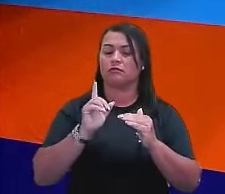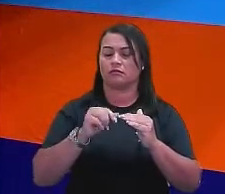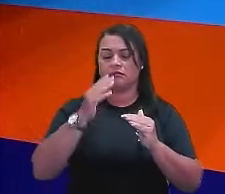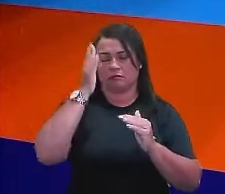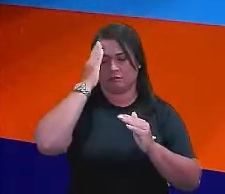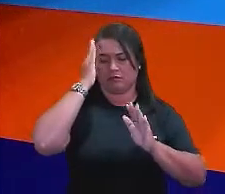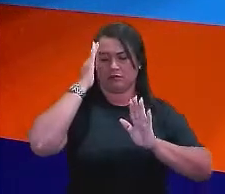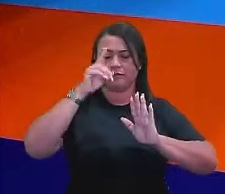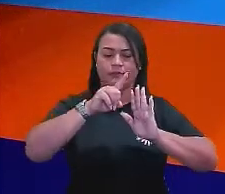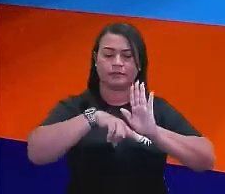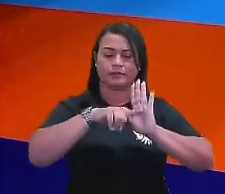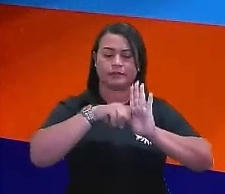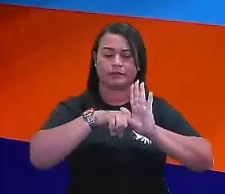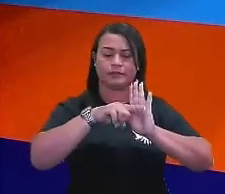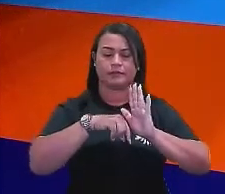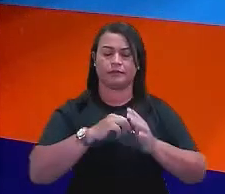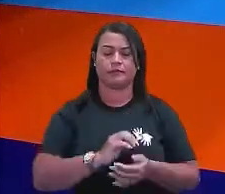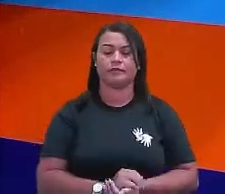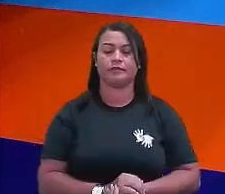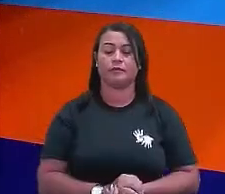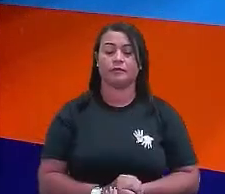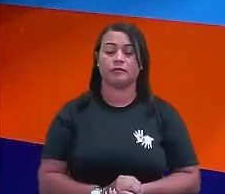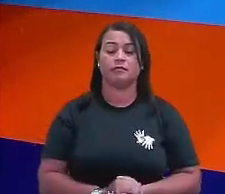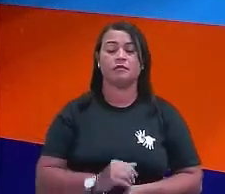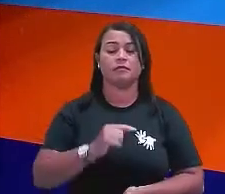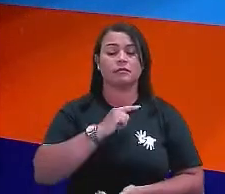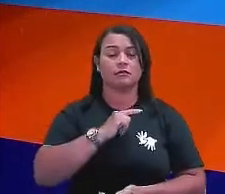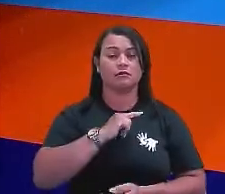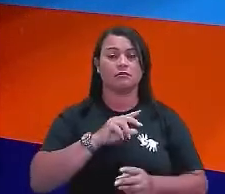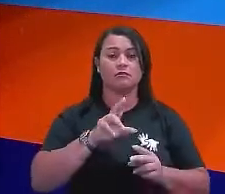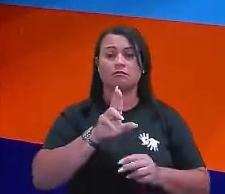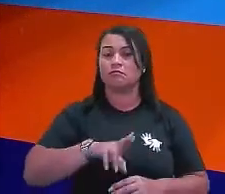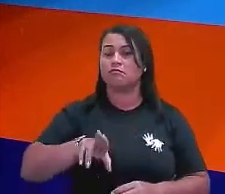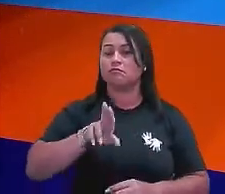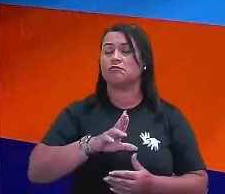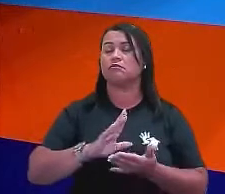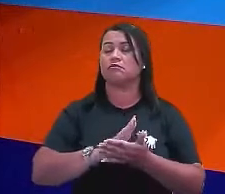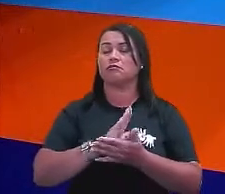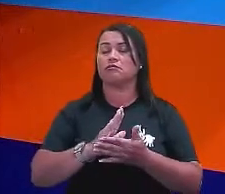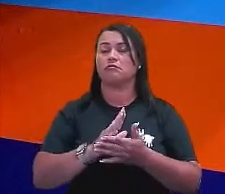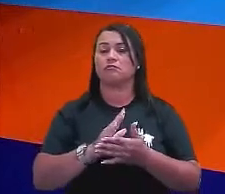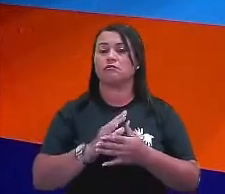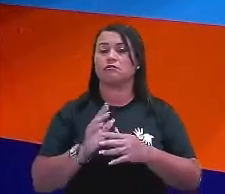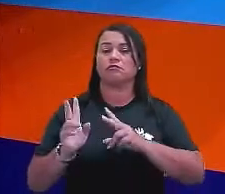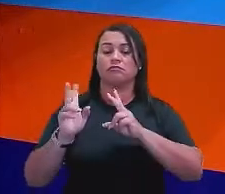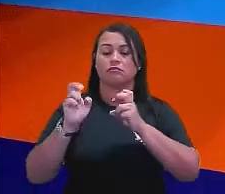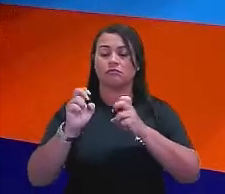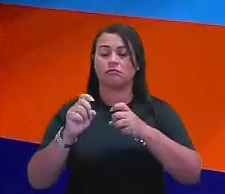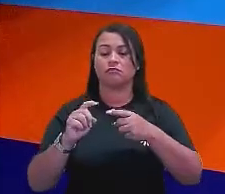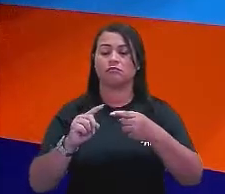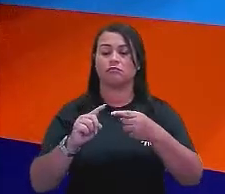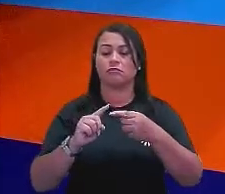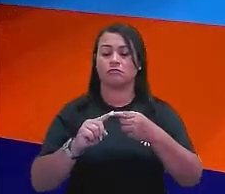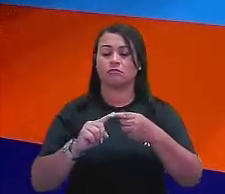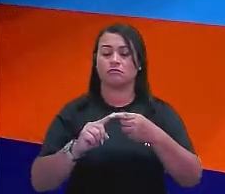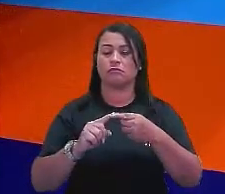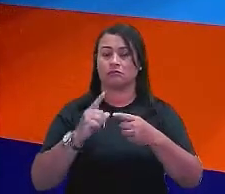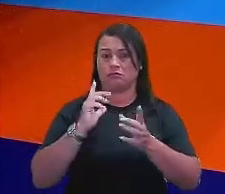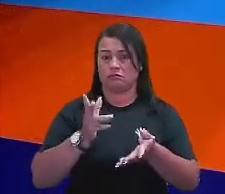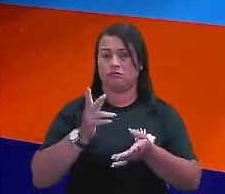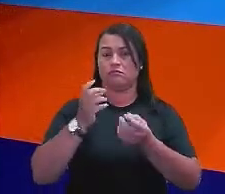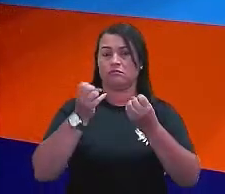de subtração, tá bom? E aí eu tenho os termos da subtração. Tive os da adição, agora eu